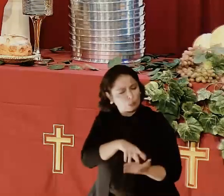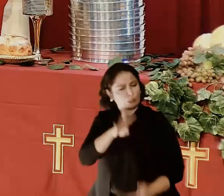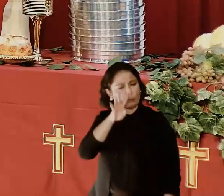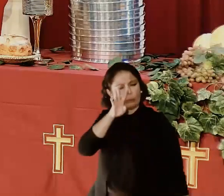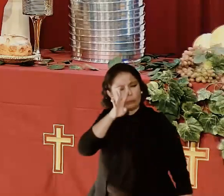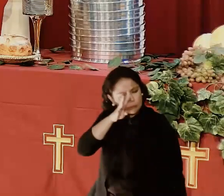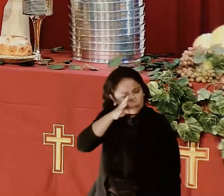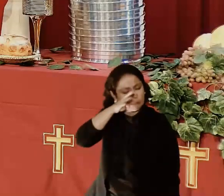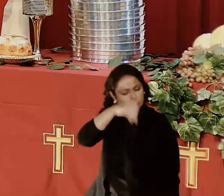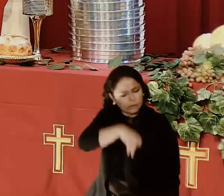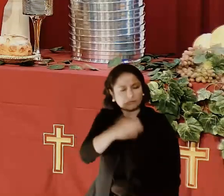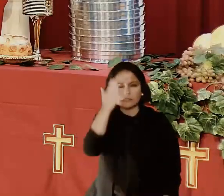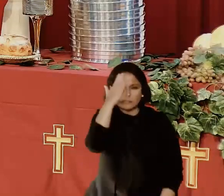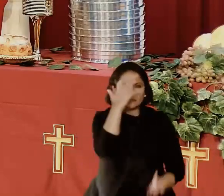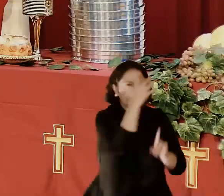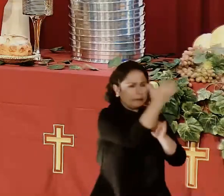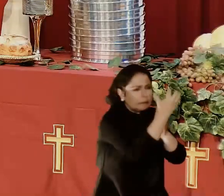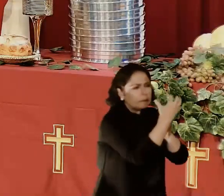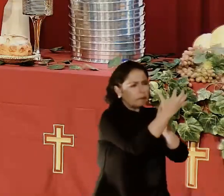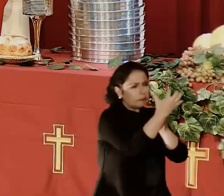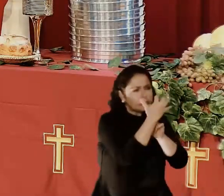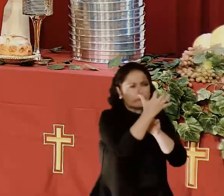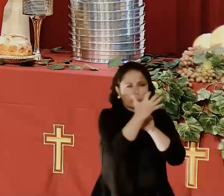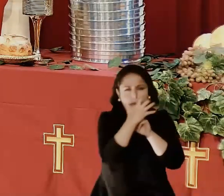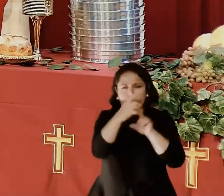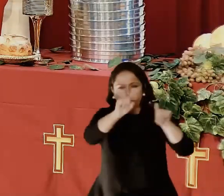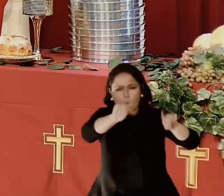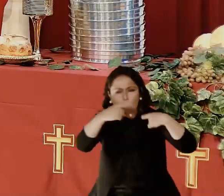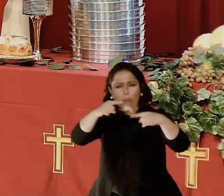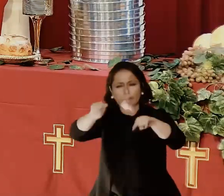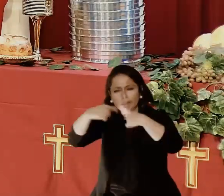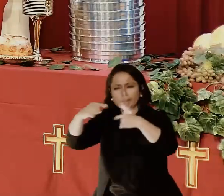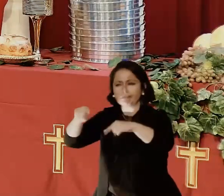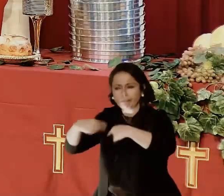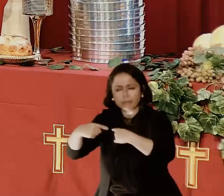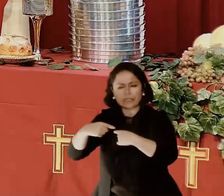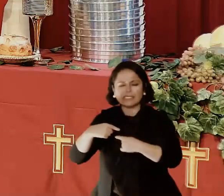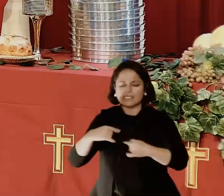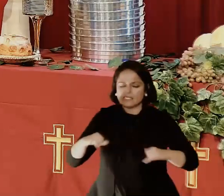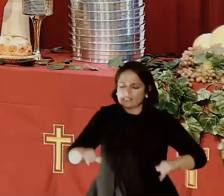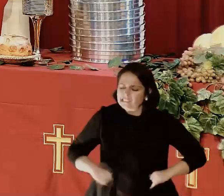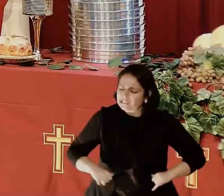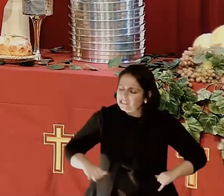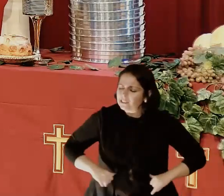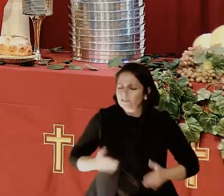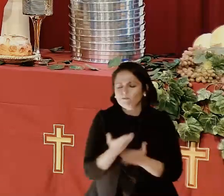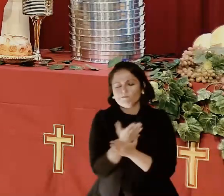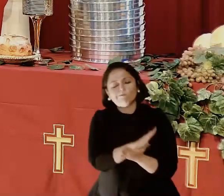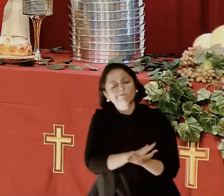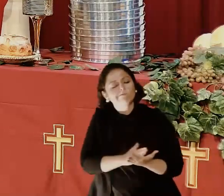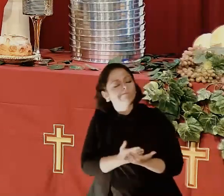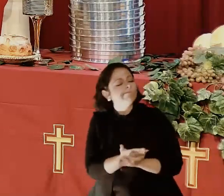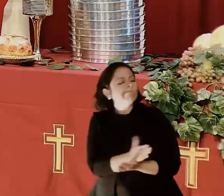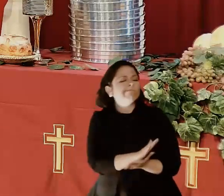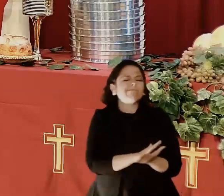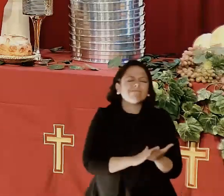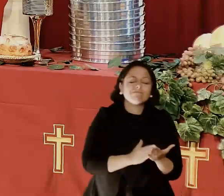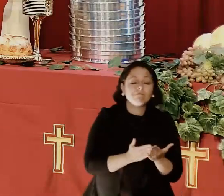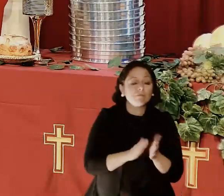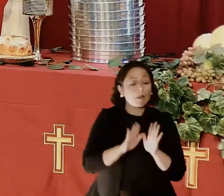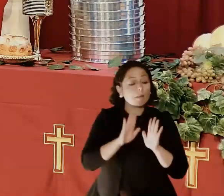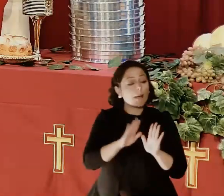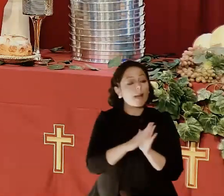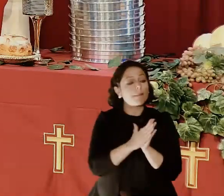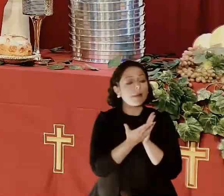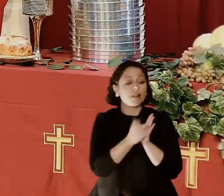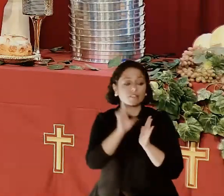O peso é contrário, a força é contra você, machuca, incomoda, mas a orientação da palavra